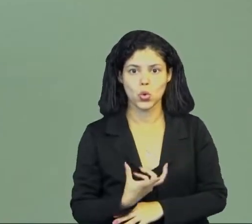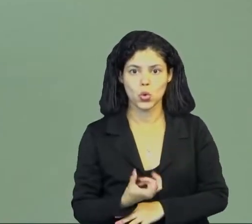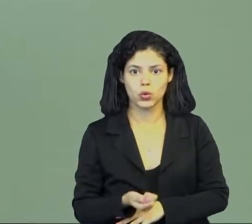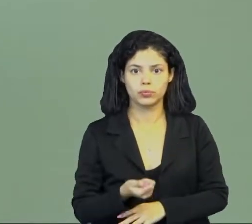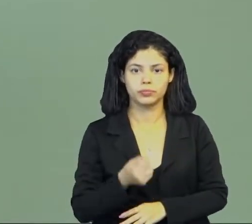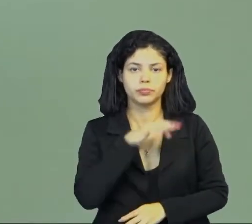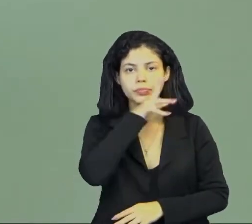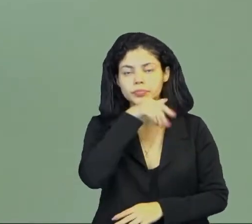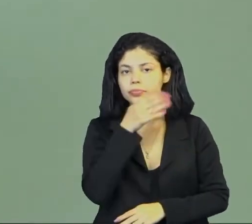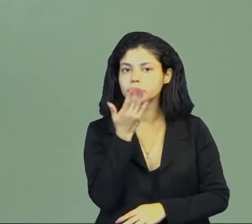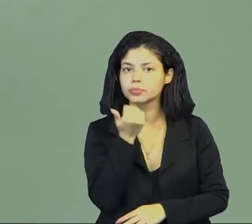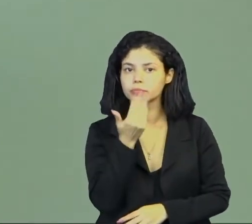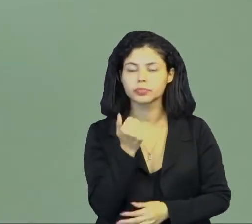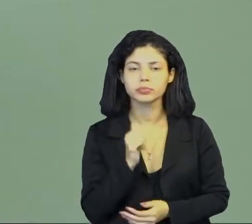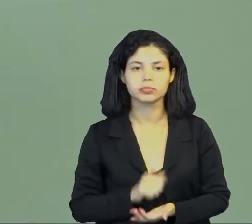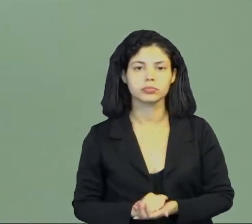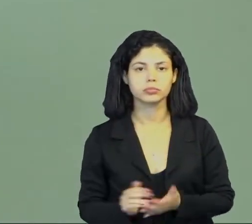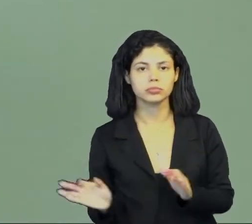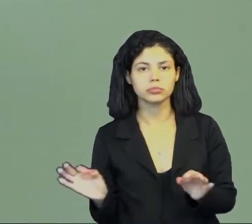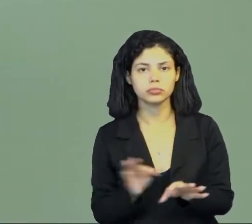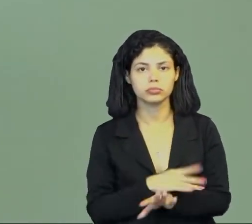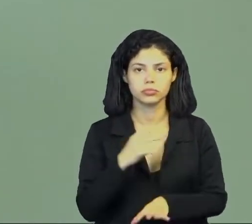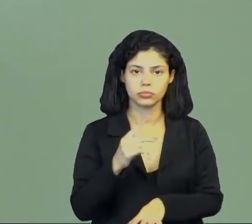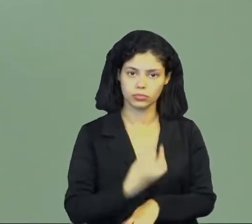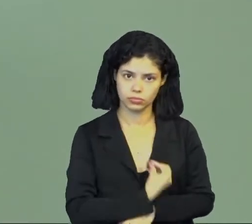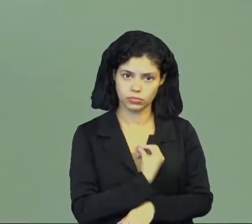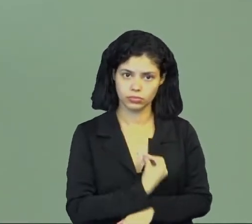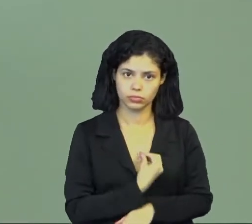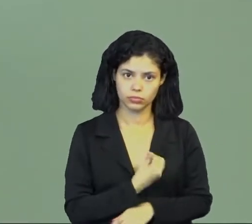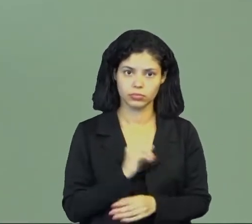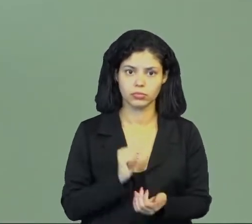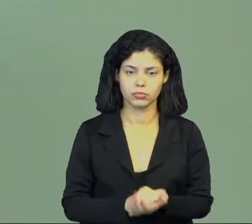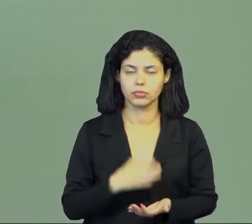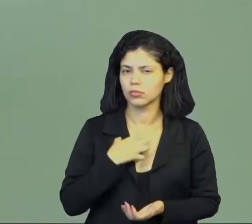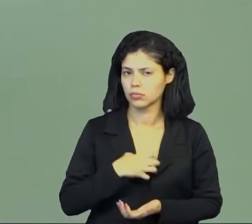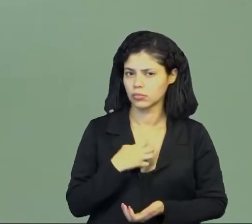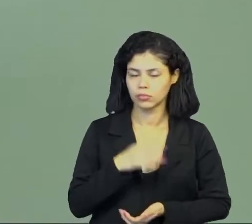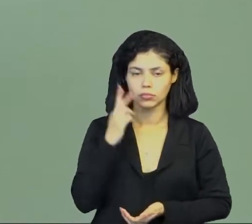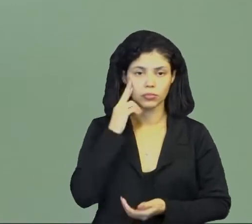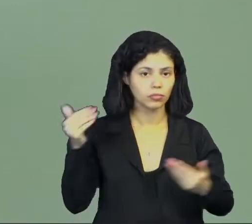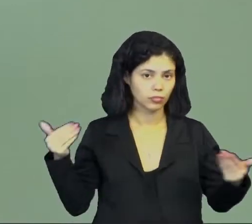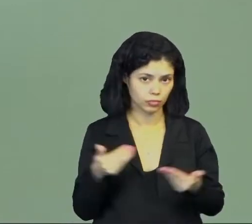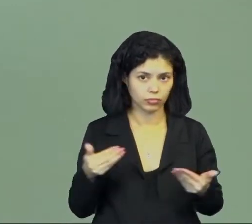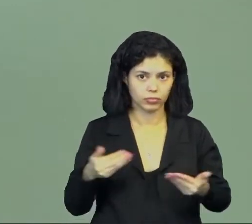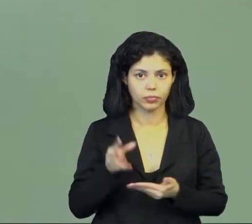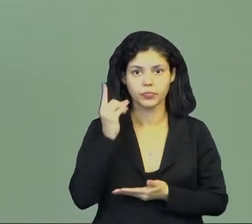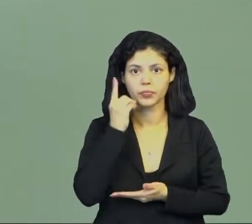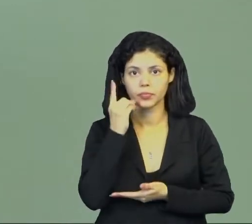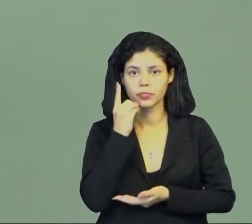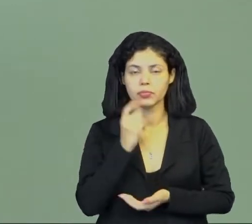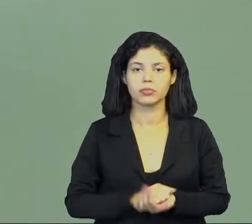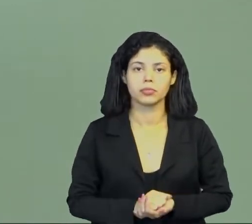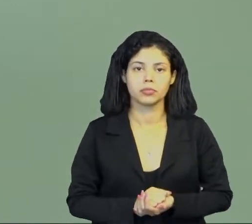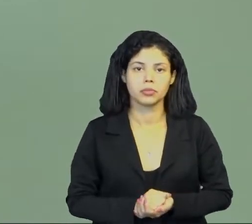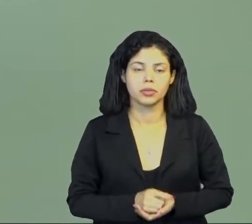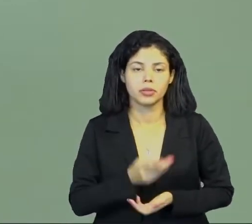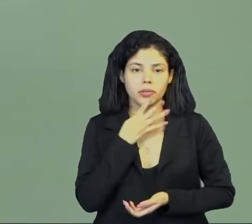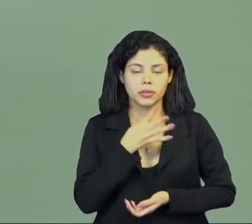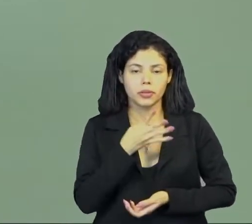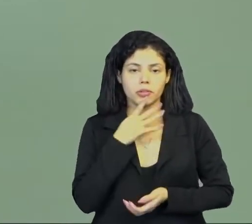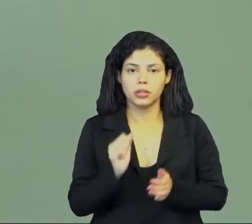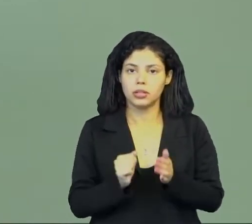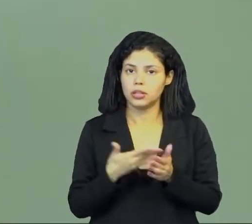grande animal e ali acabaria a sua vida. Esse era o senso comum. E hoje em dia, nós